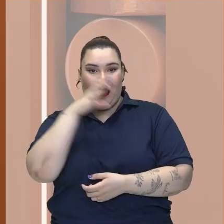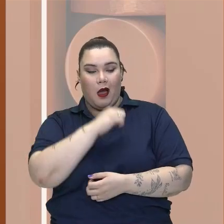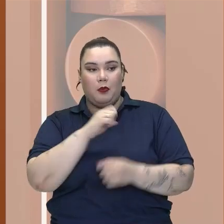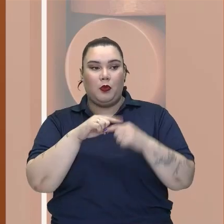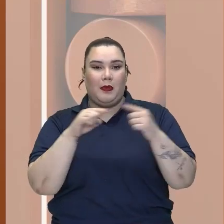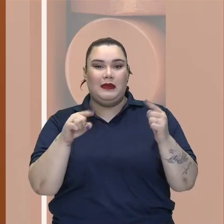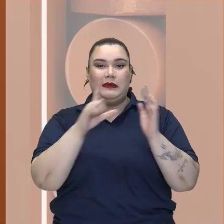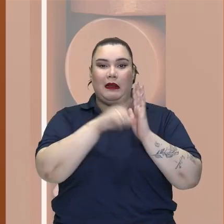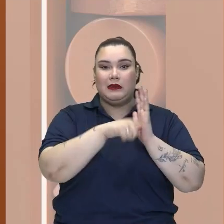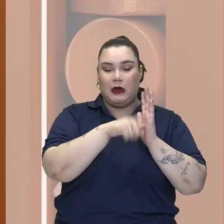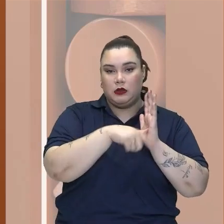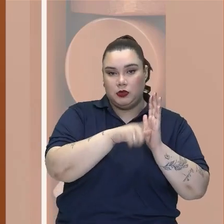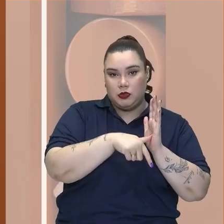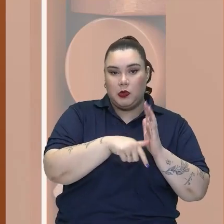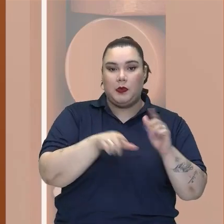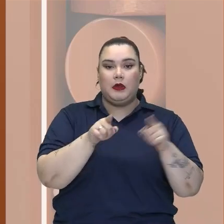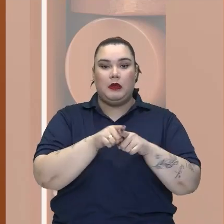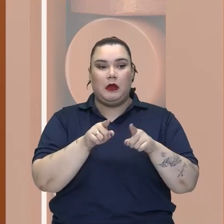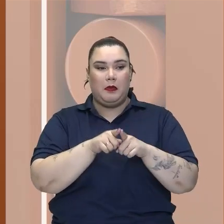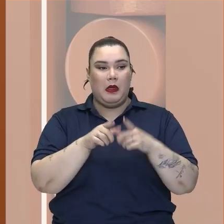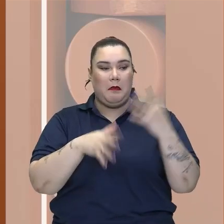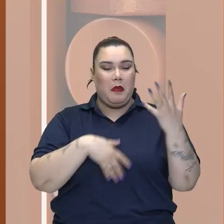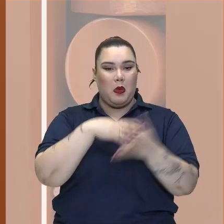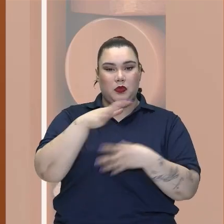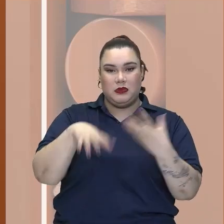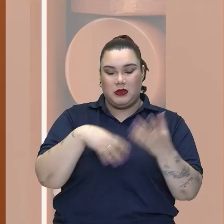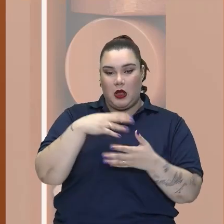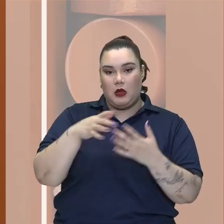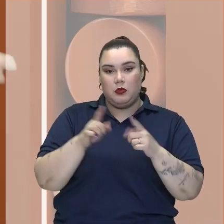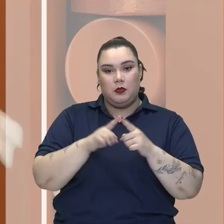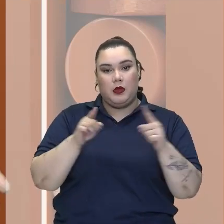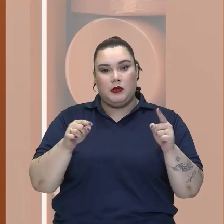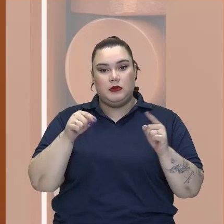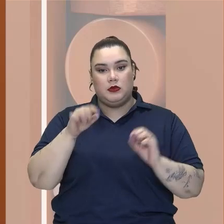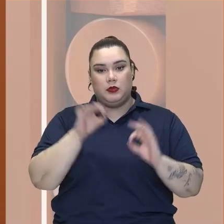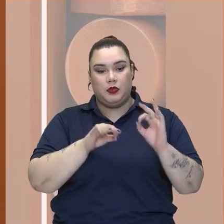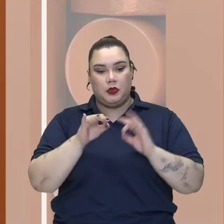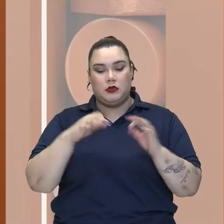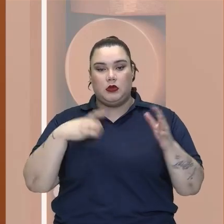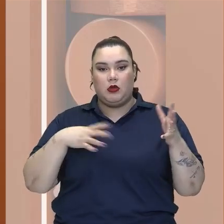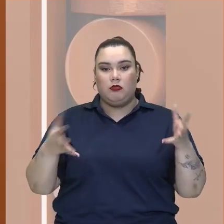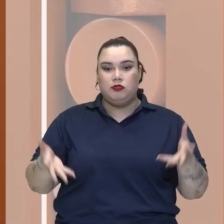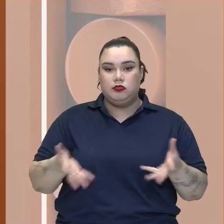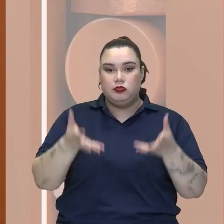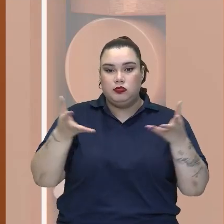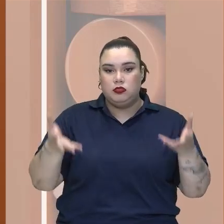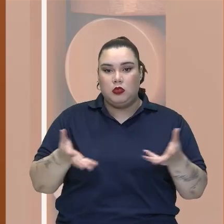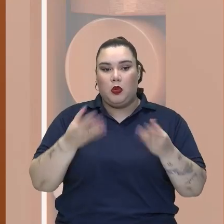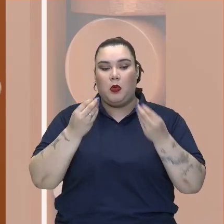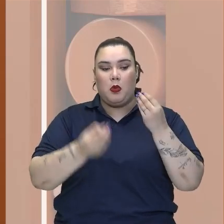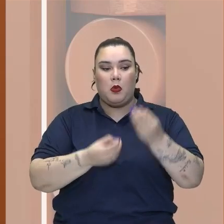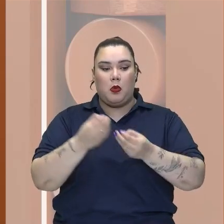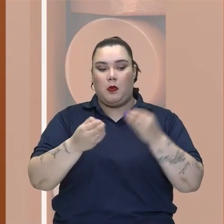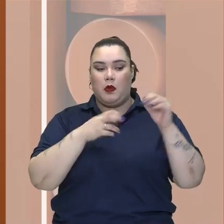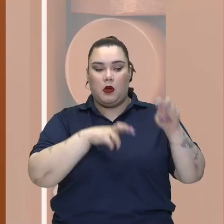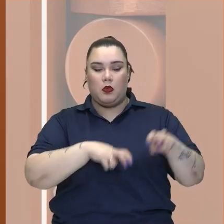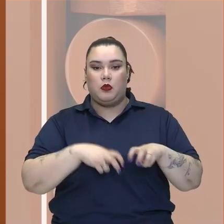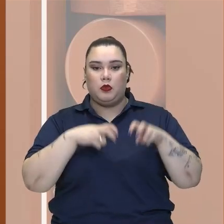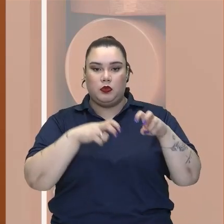precisa entender que esse processo ele foi impulsionado pelo êxodo rural,